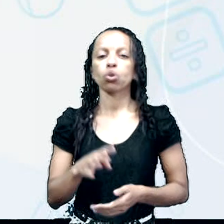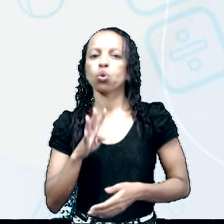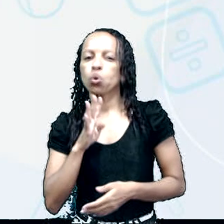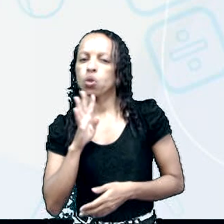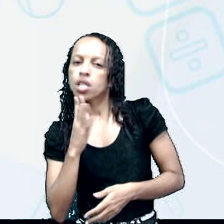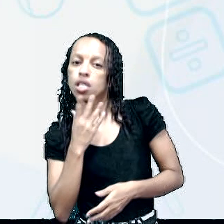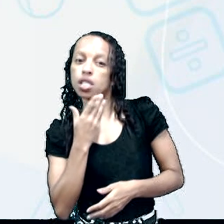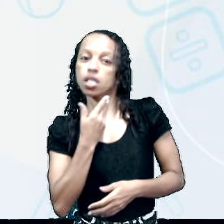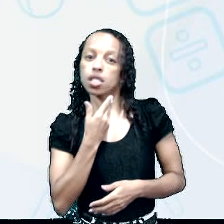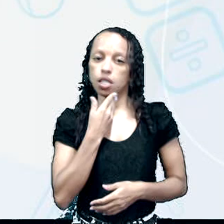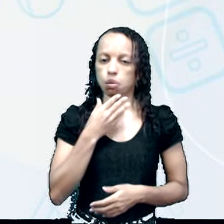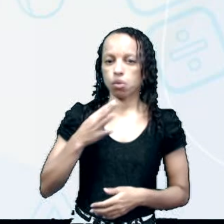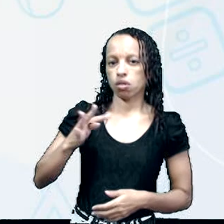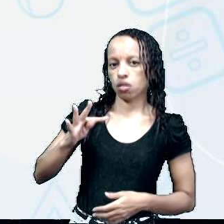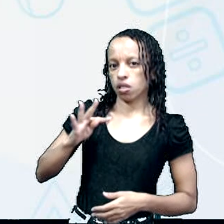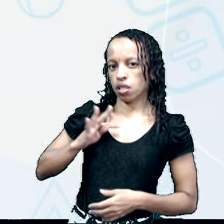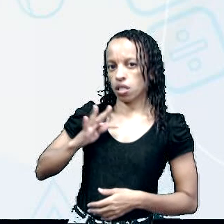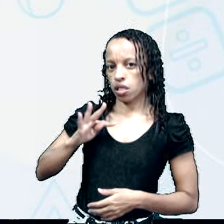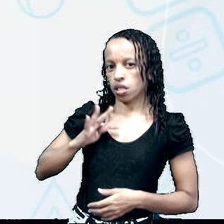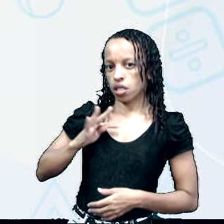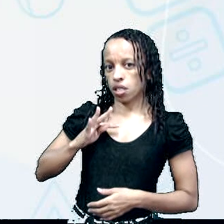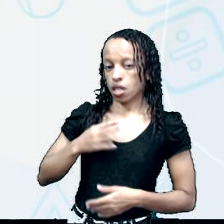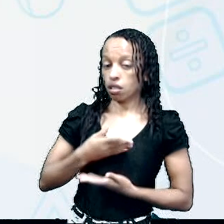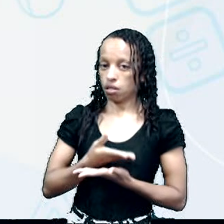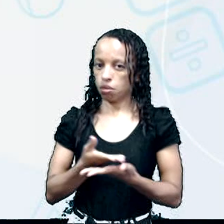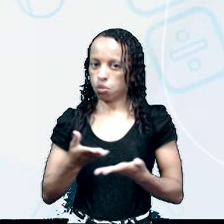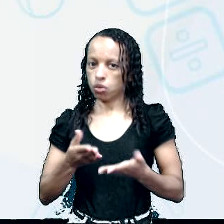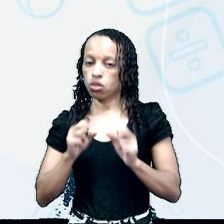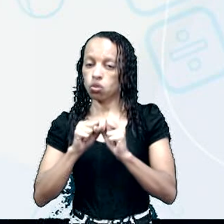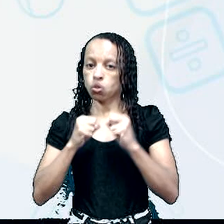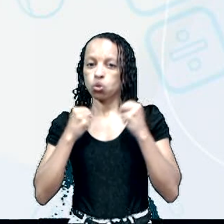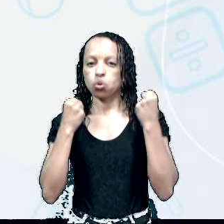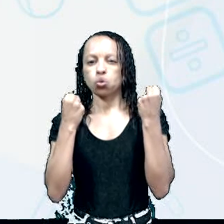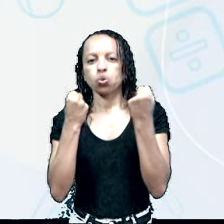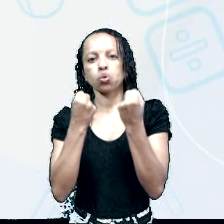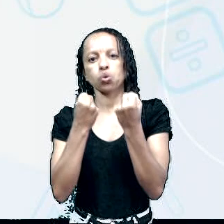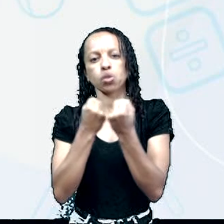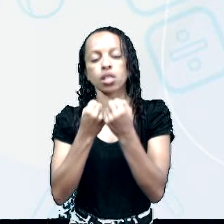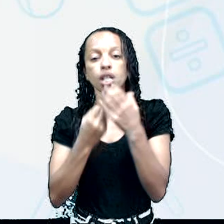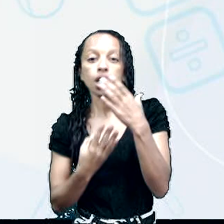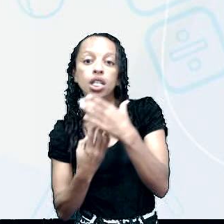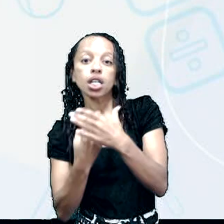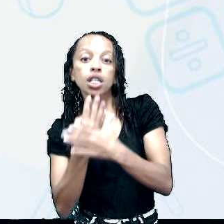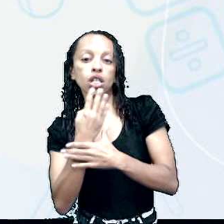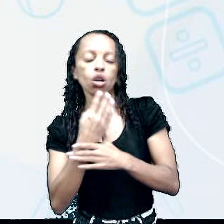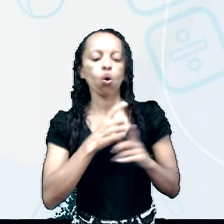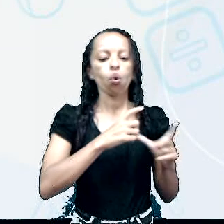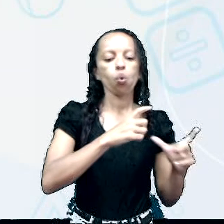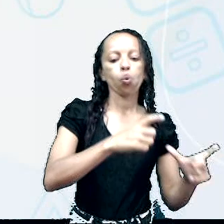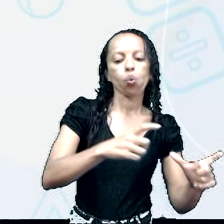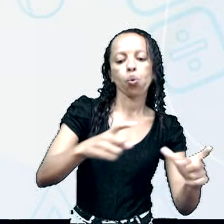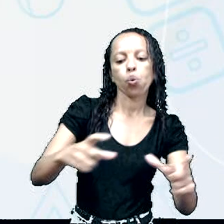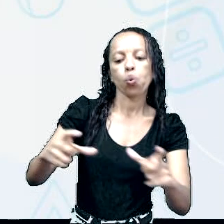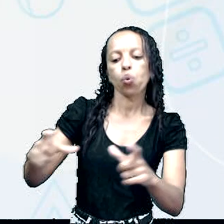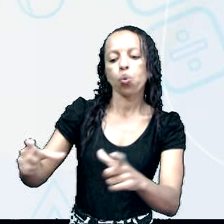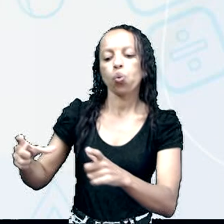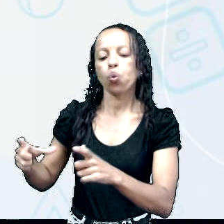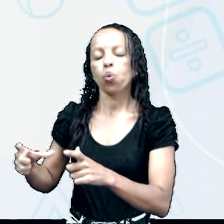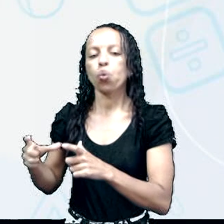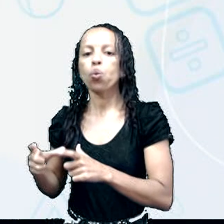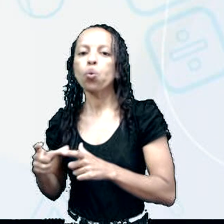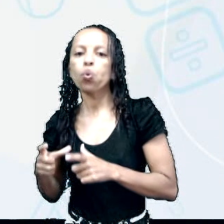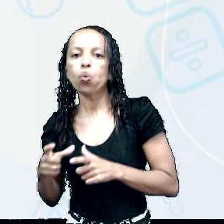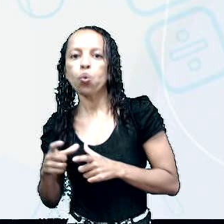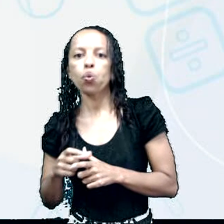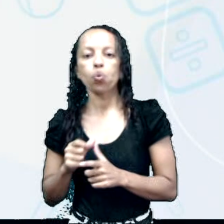sociedade desenvolveu diversas formas ou formas de orientação pela observação dos